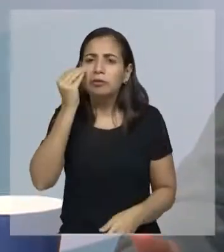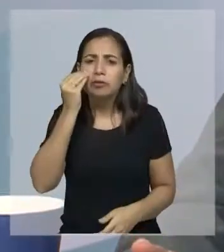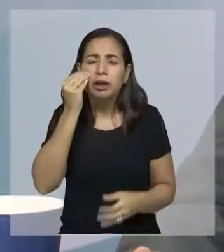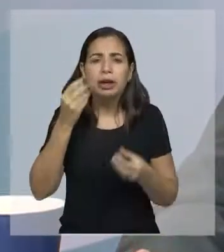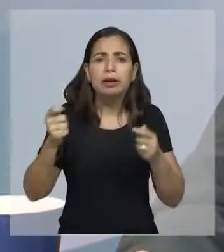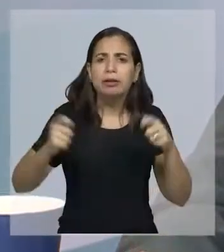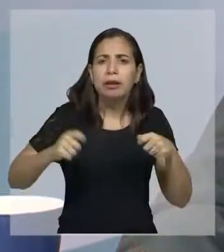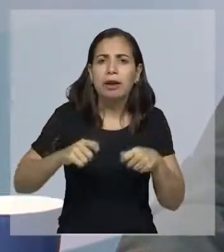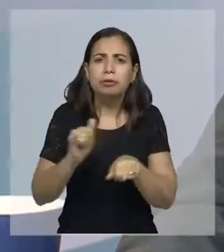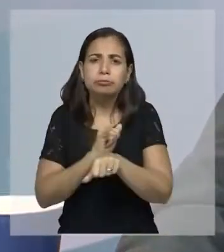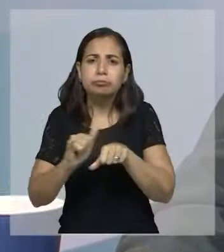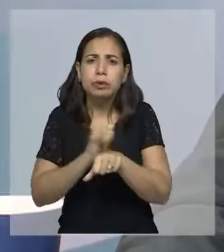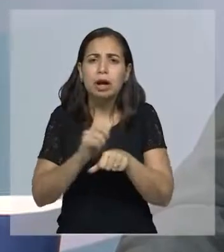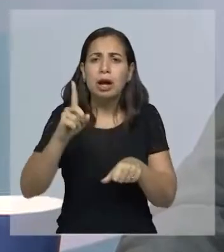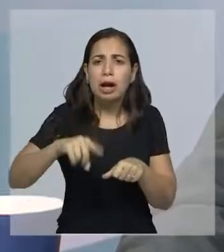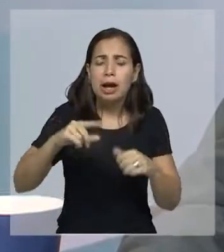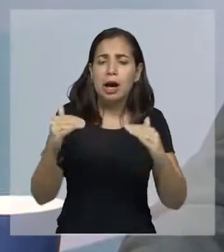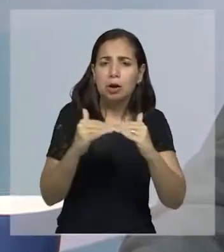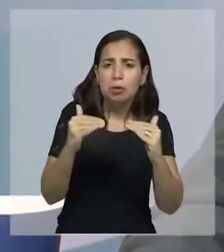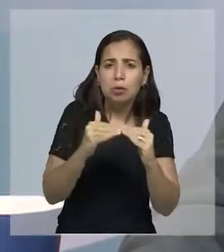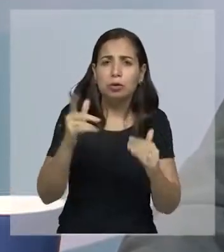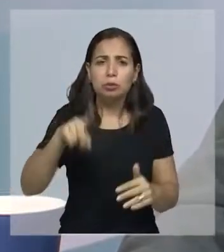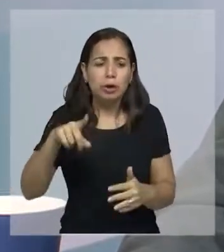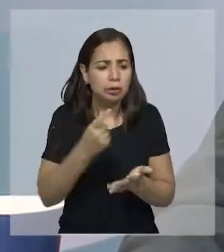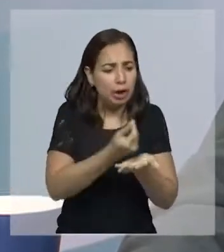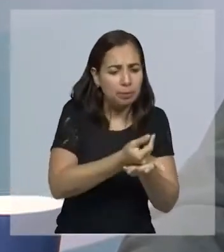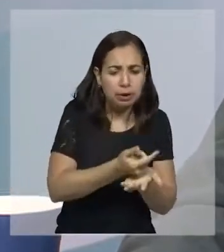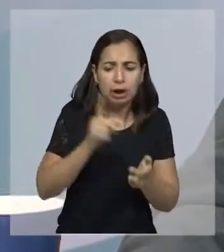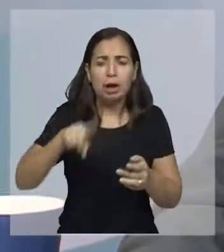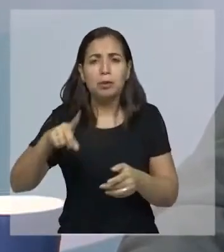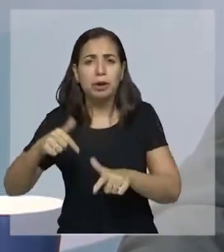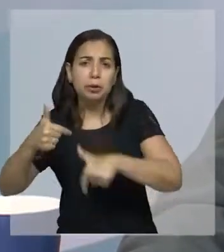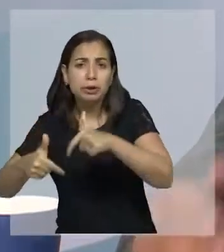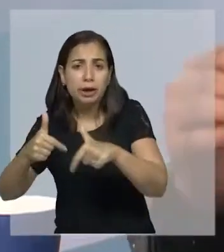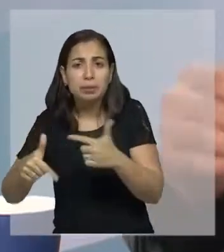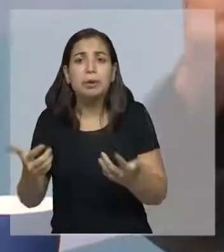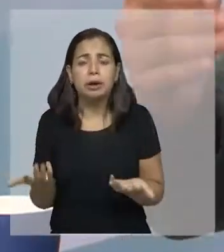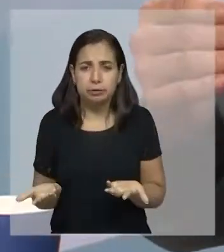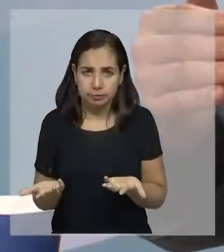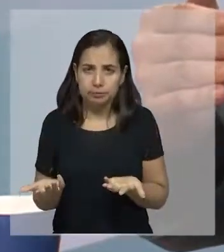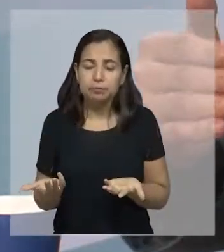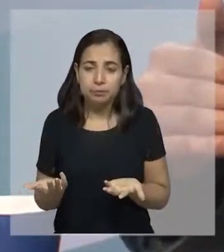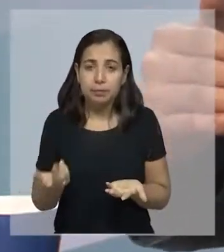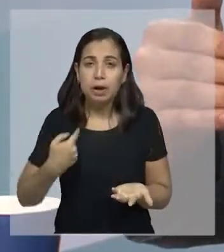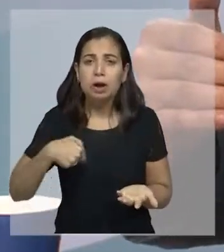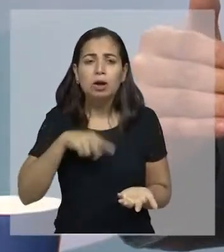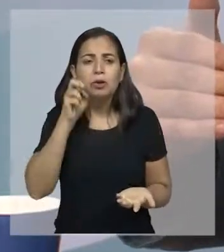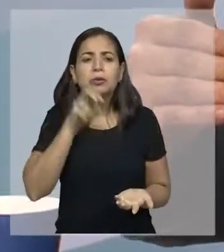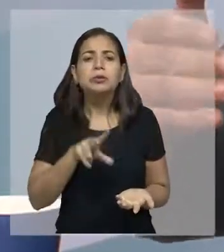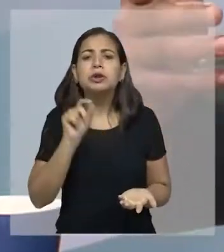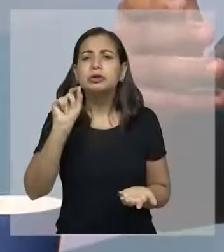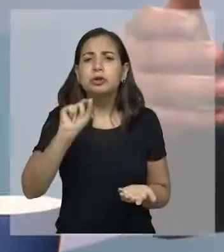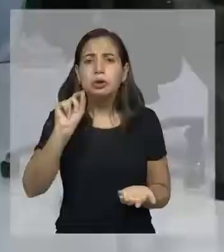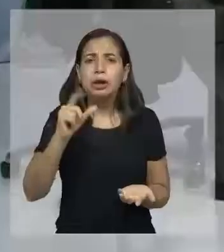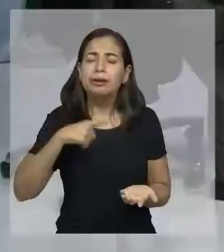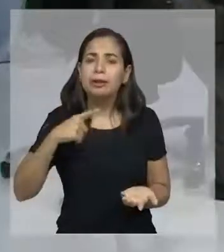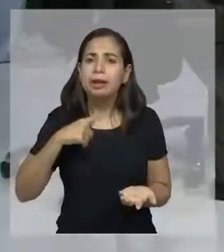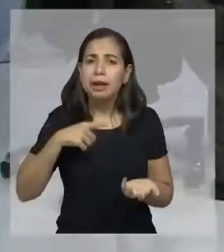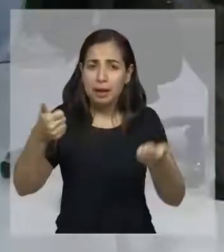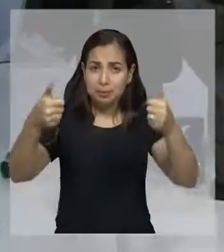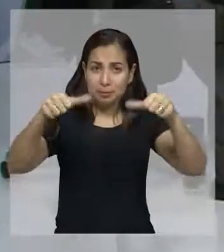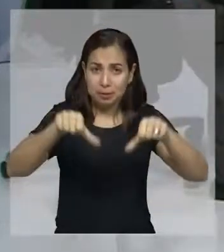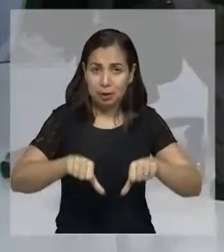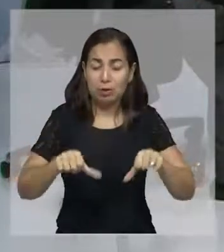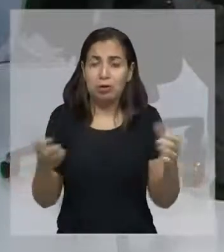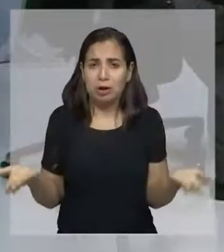trabalho, por esses 2 interesses, né? Então, eu vejo aí que a piora do cenário que tá dada